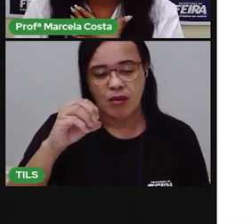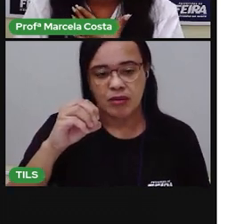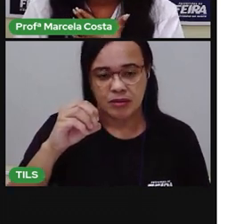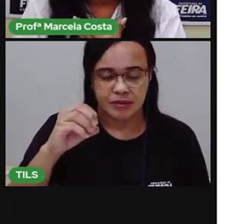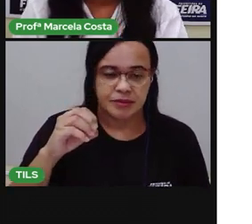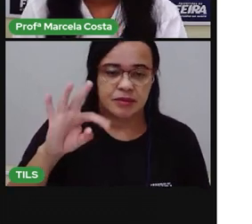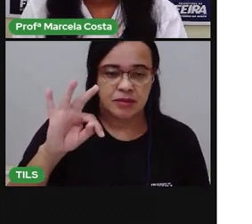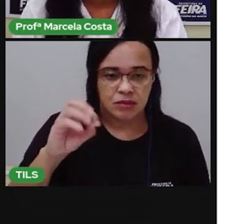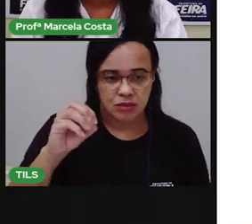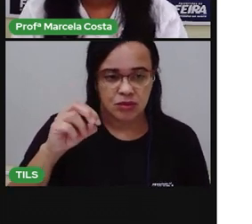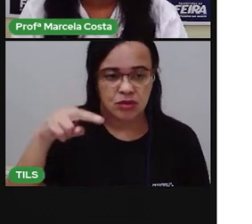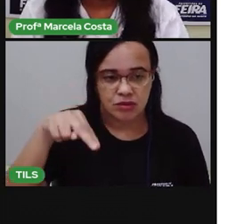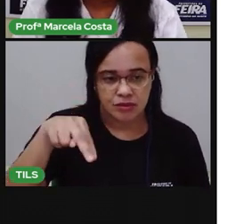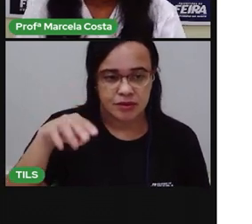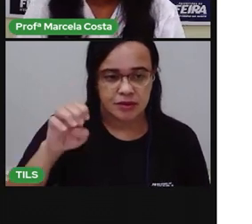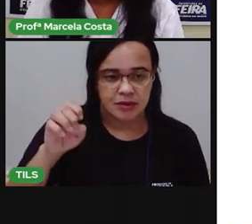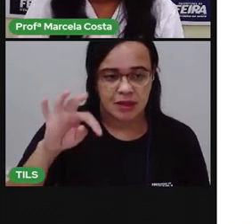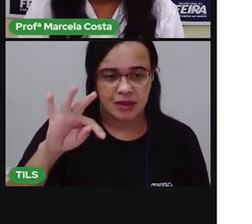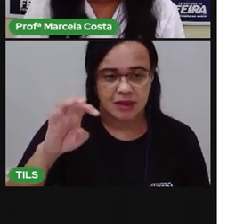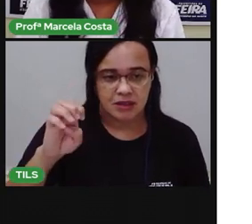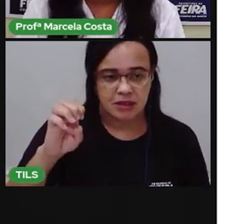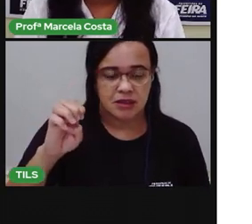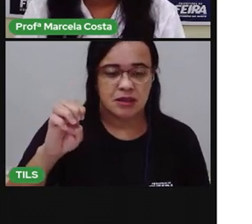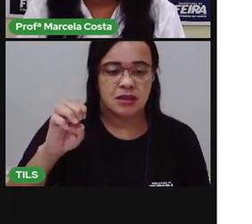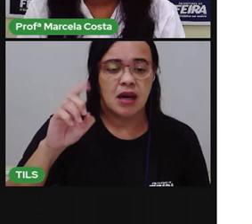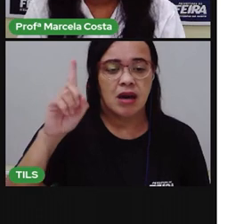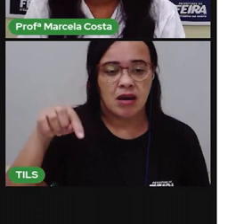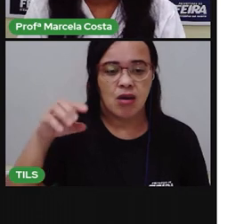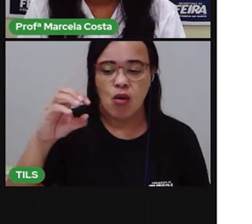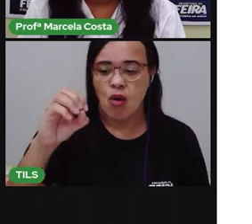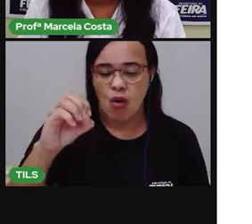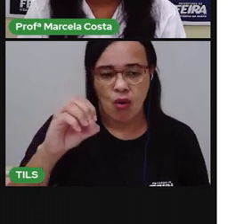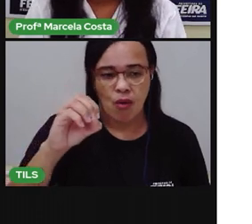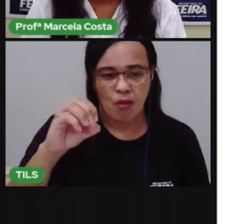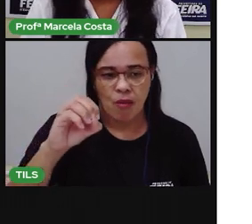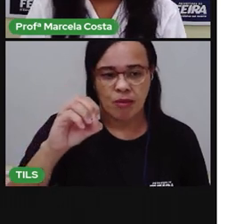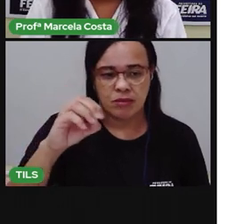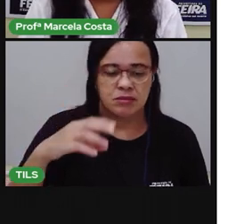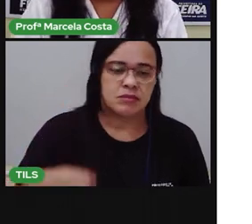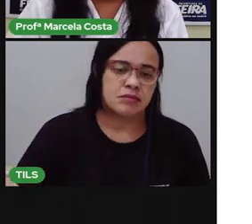cotonete. Você vai ouvir esse ó mais uma vez.